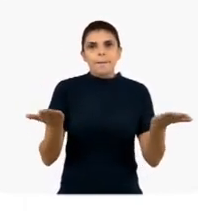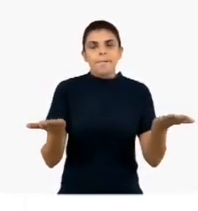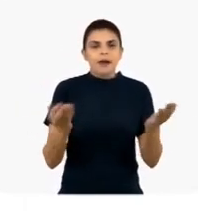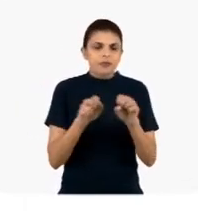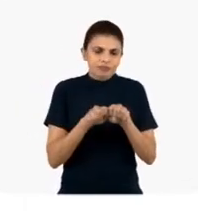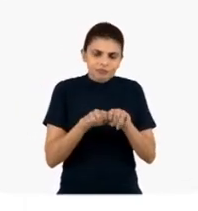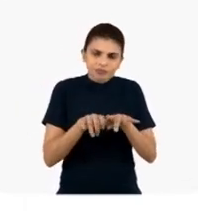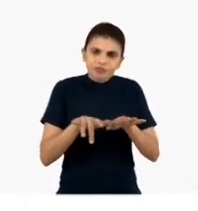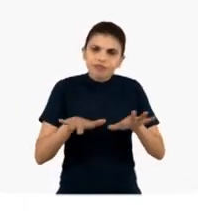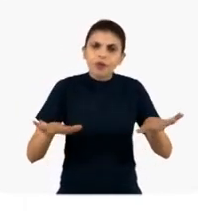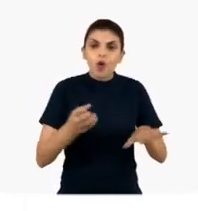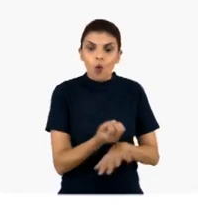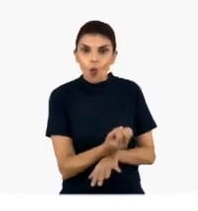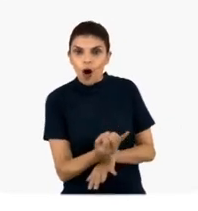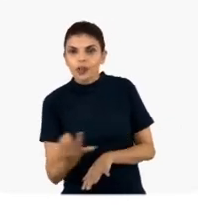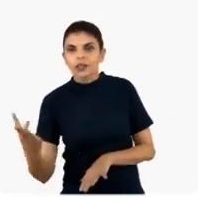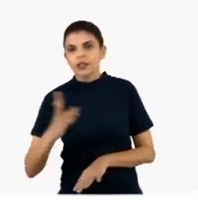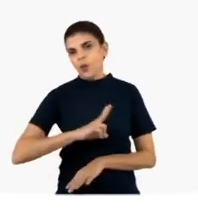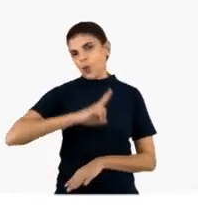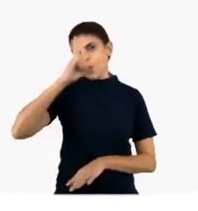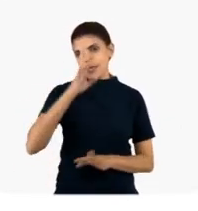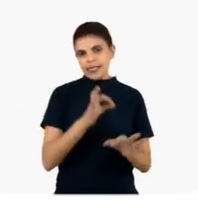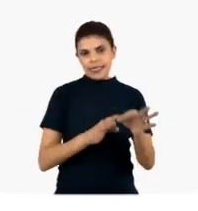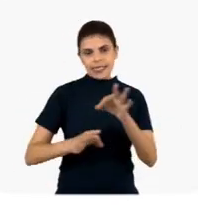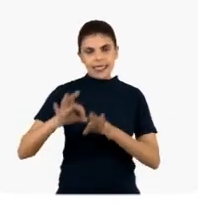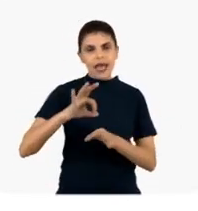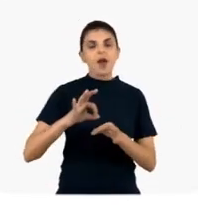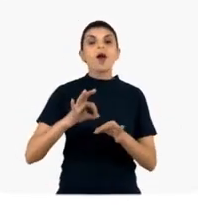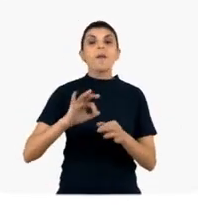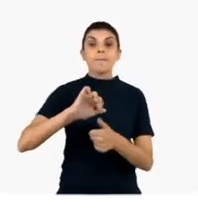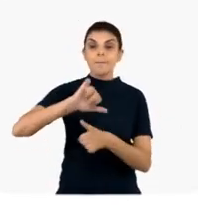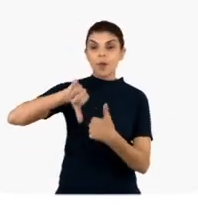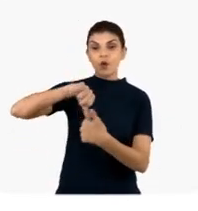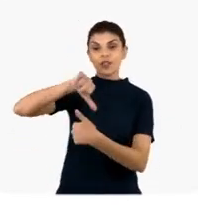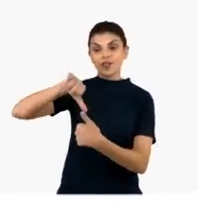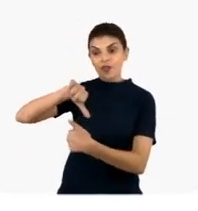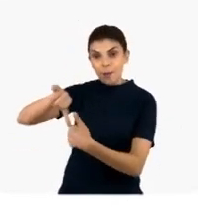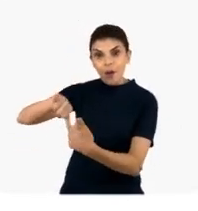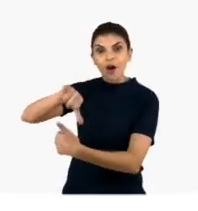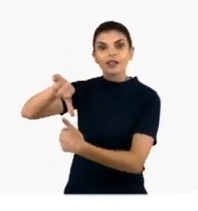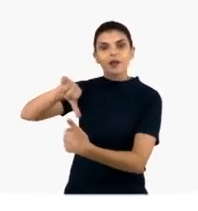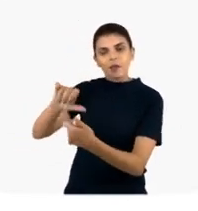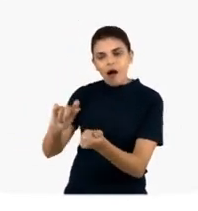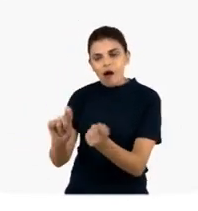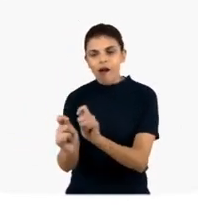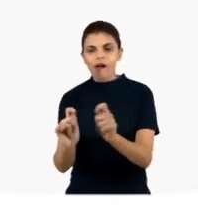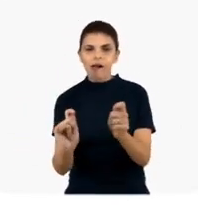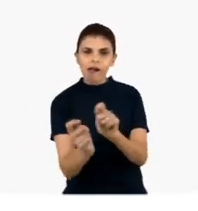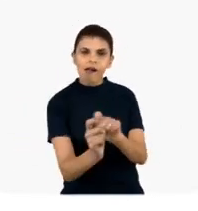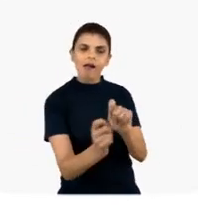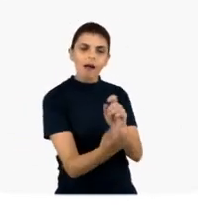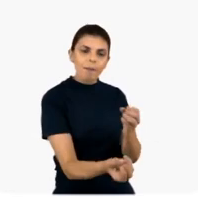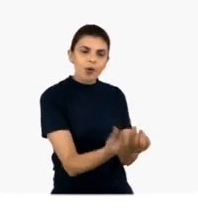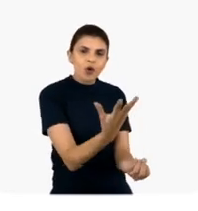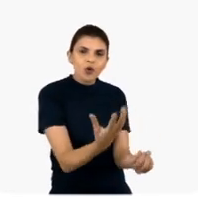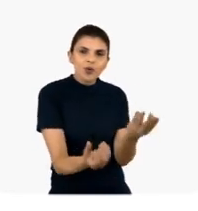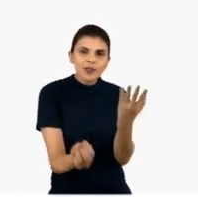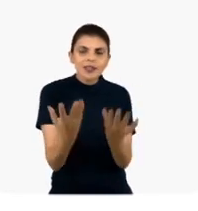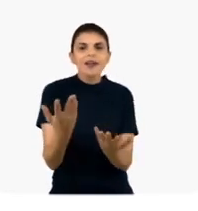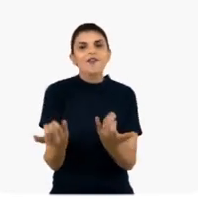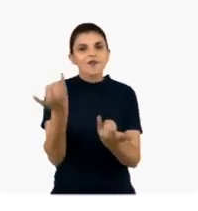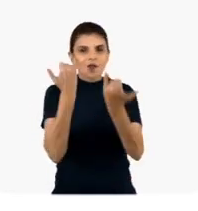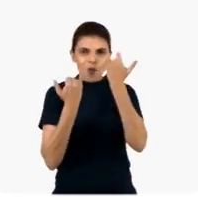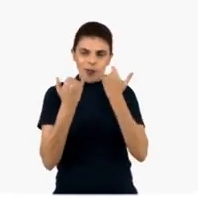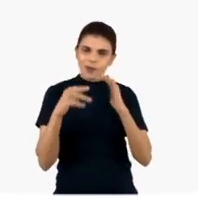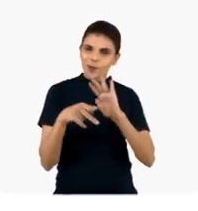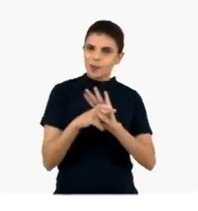ter um grande volume de células geneticamente modificadas, mas cada uma delas vai ter informação para a produção,